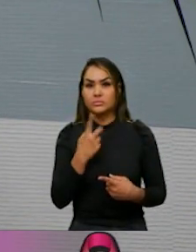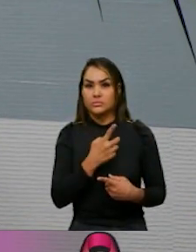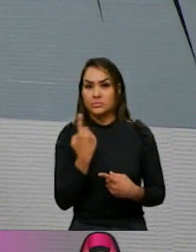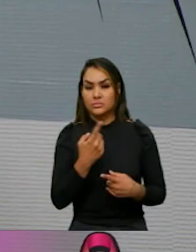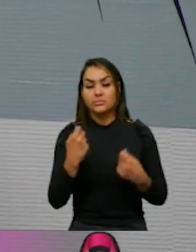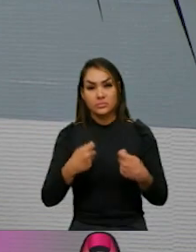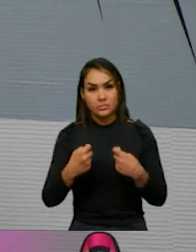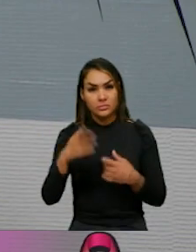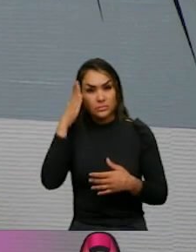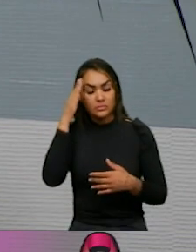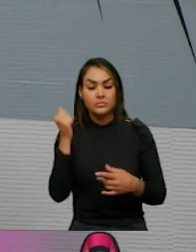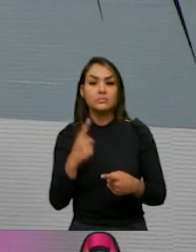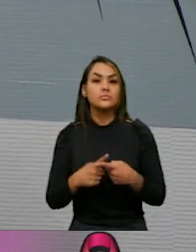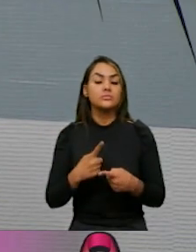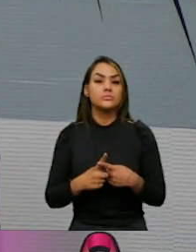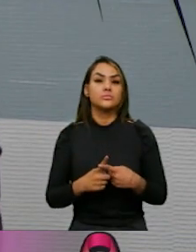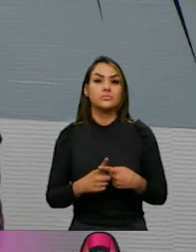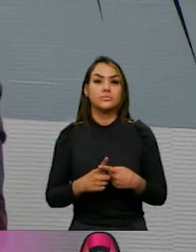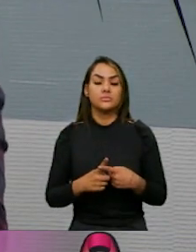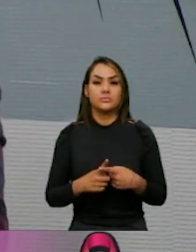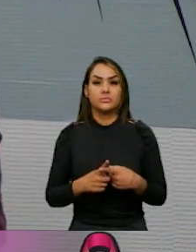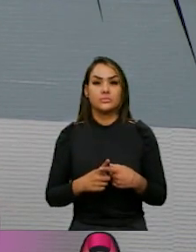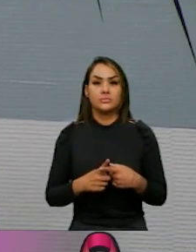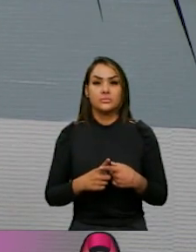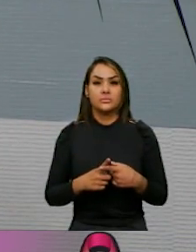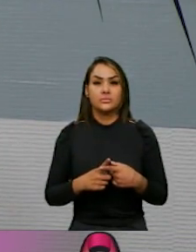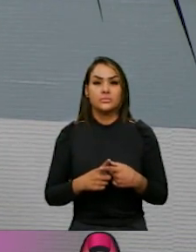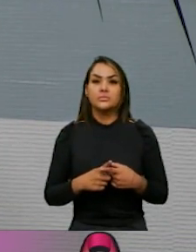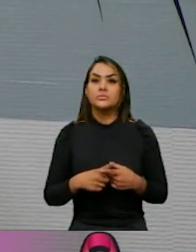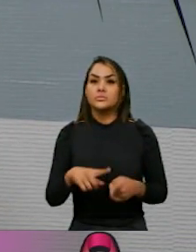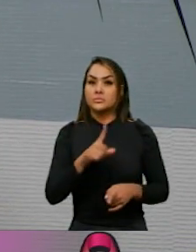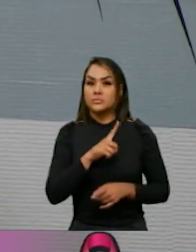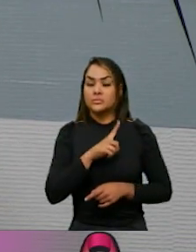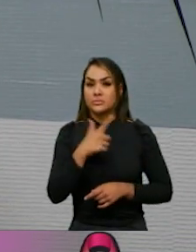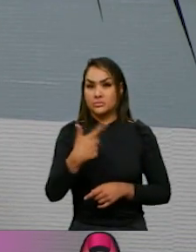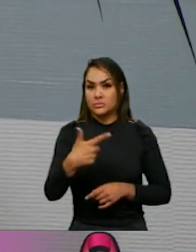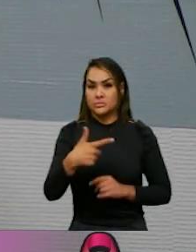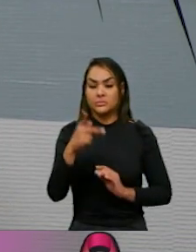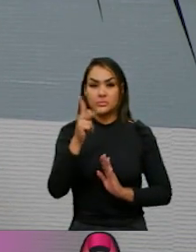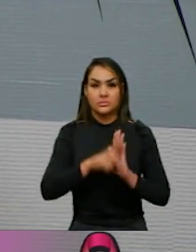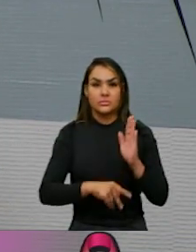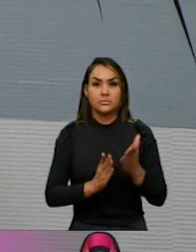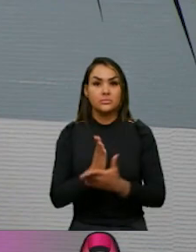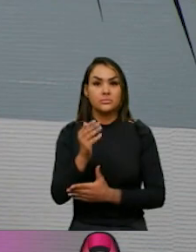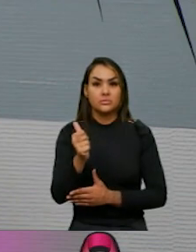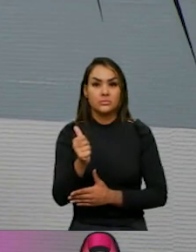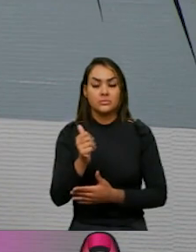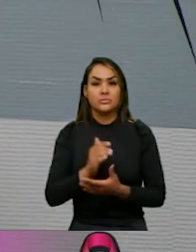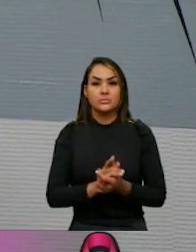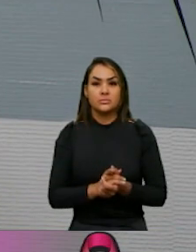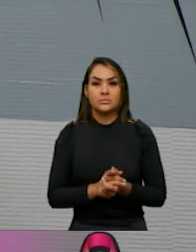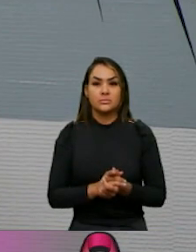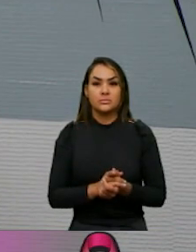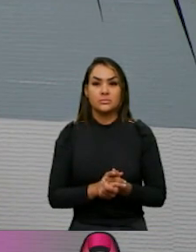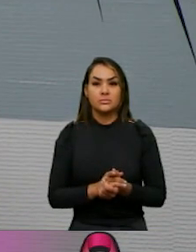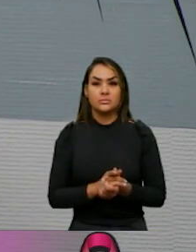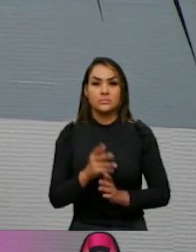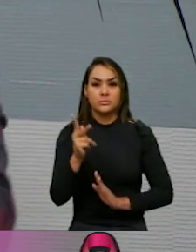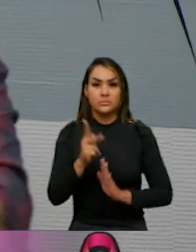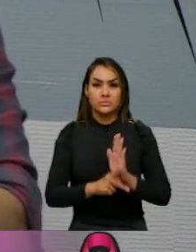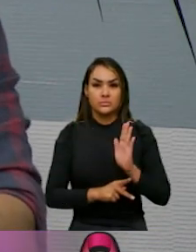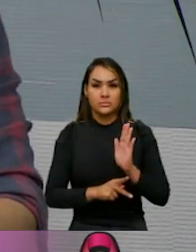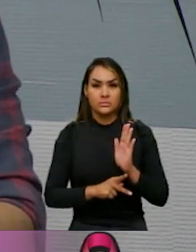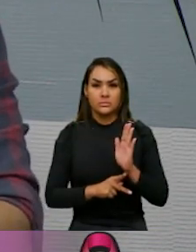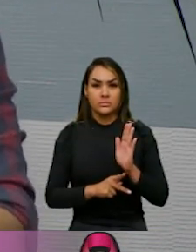respondidas. E havendo, vai ter dois projetos aprovados. Então, o projeto que foi aprovado para recurso